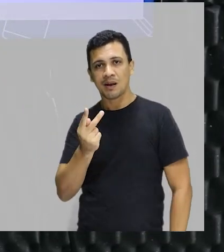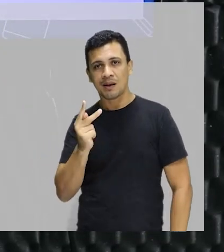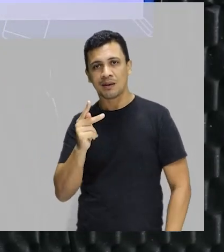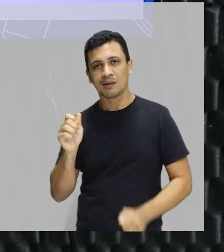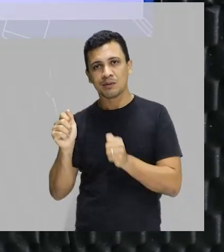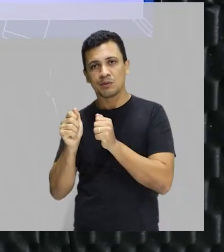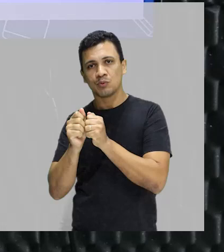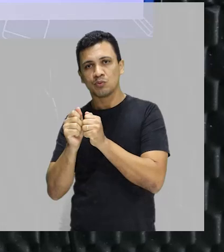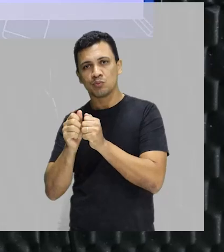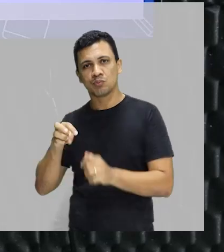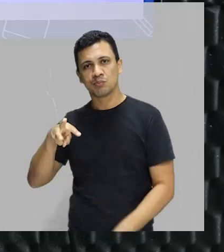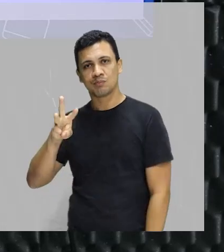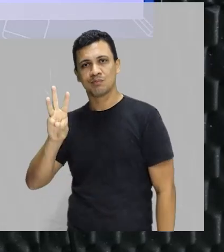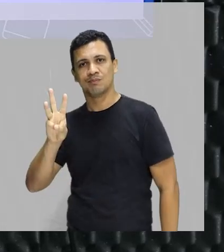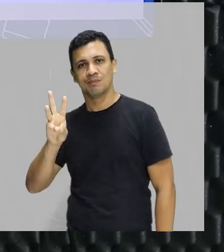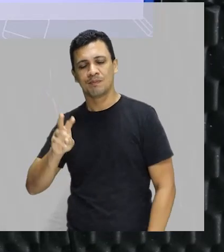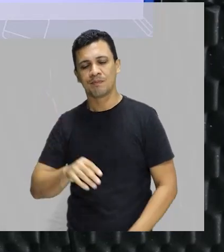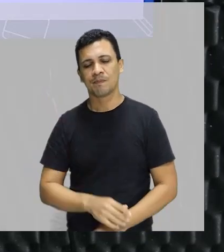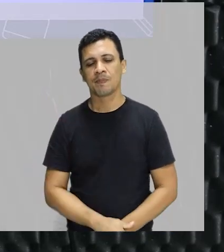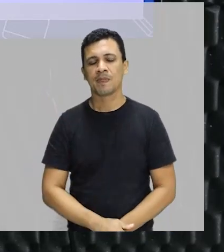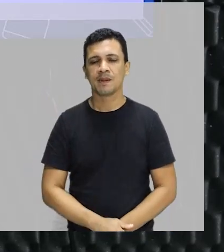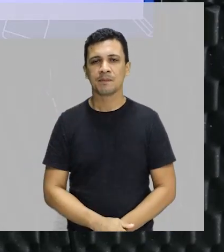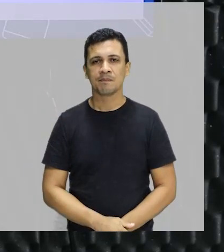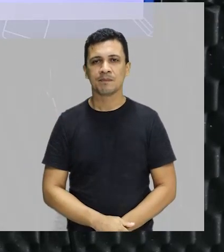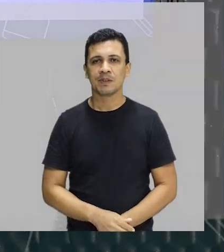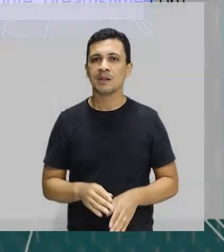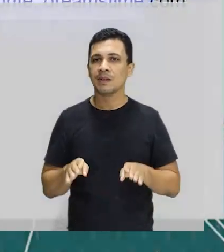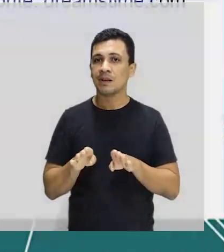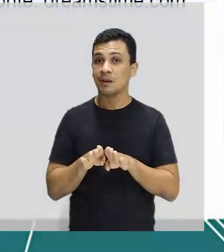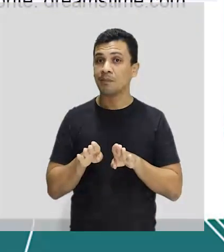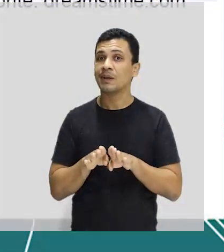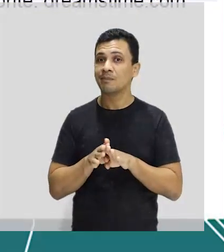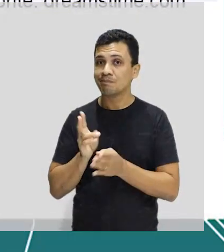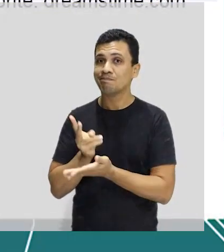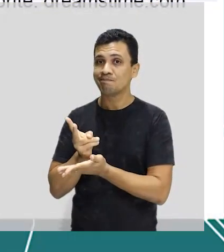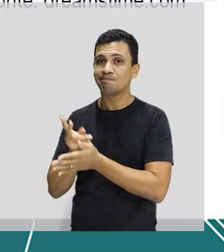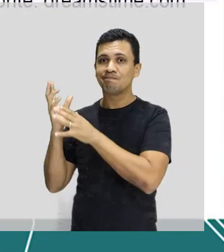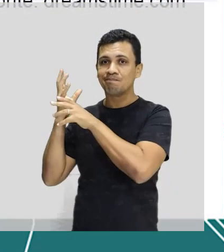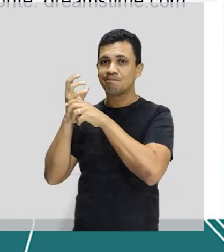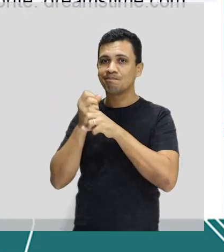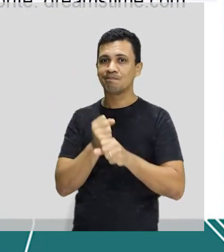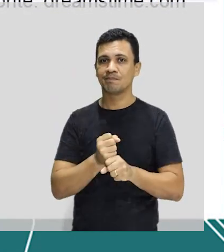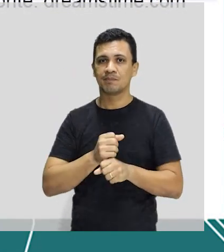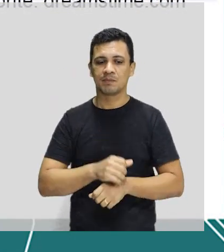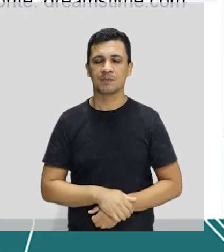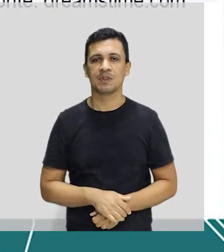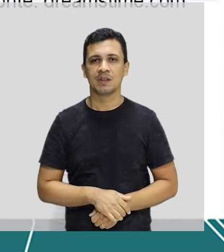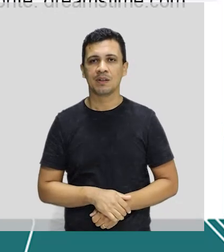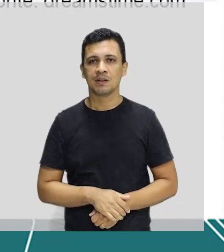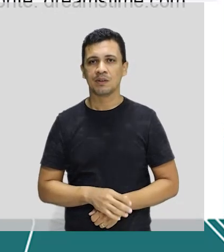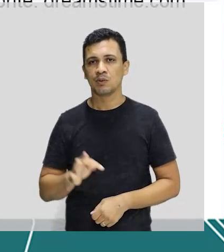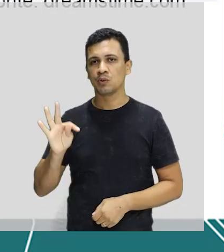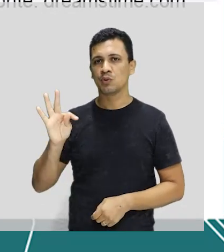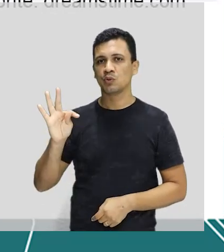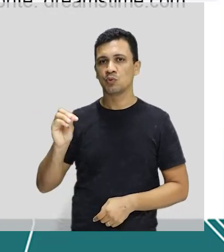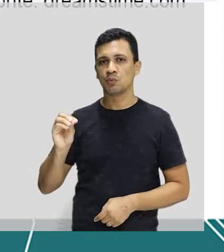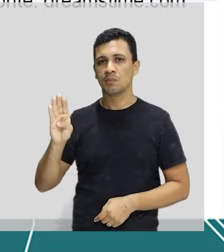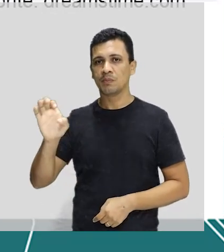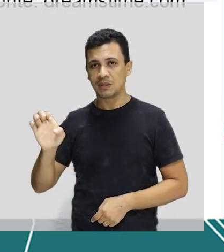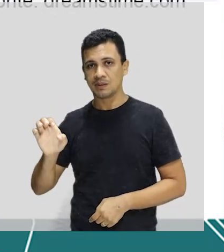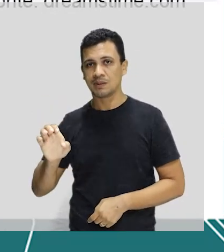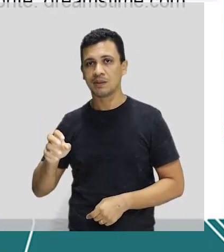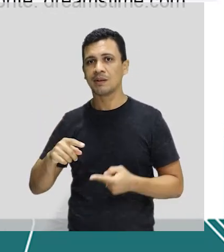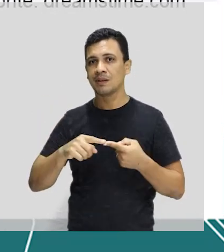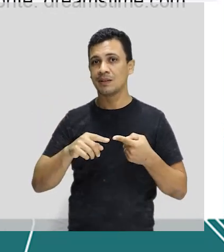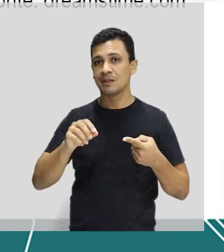bom? Vamos lá. Ainda sobre essa revisão. Verbo to be, então, vocês sabem o significado, ser